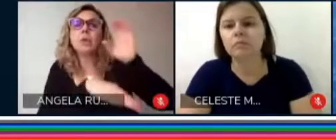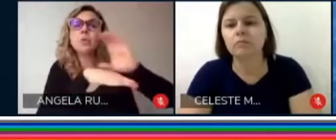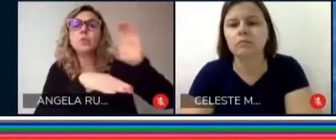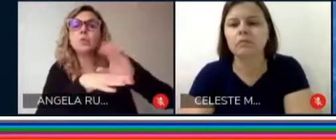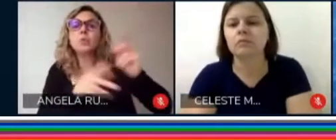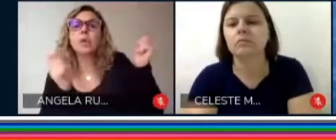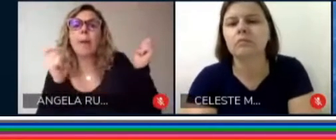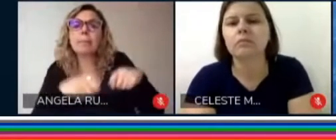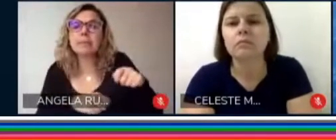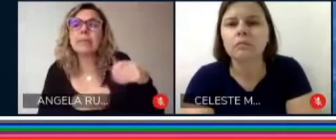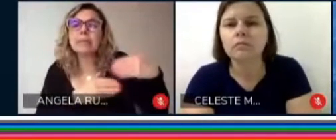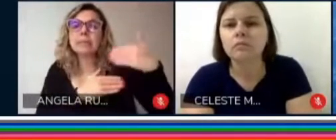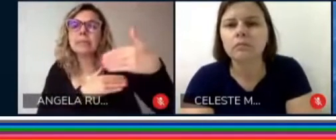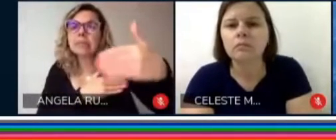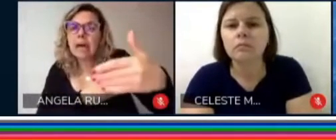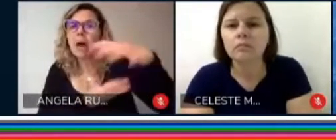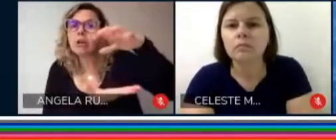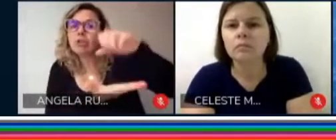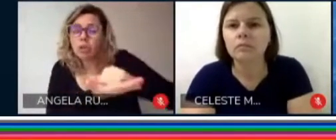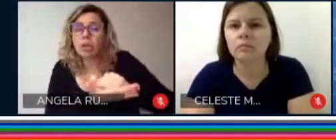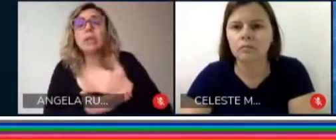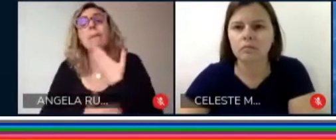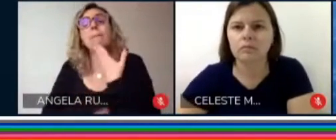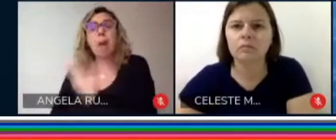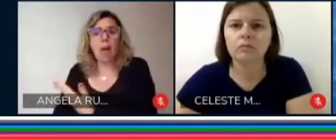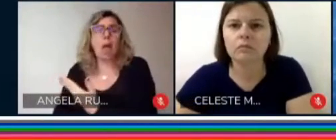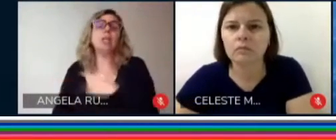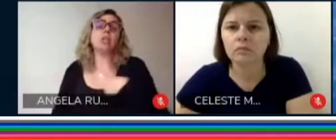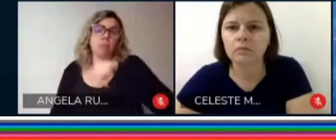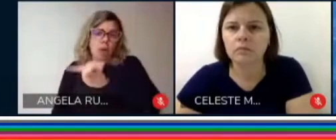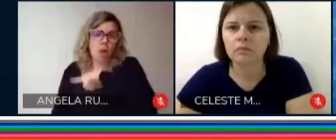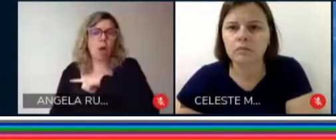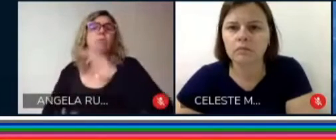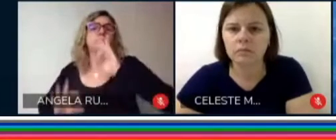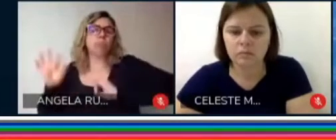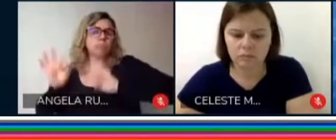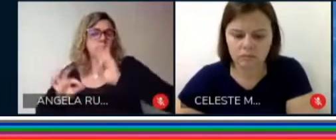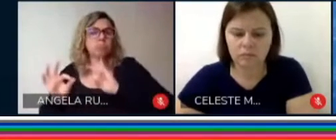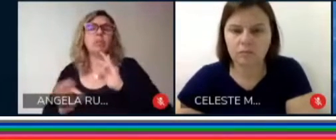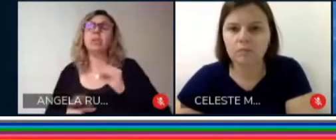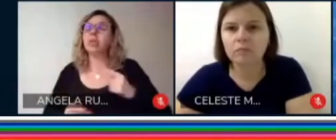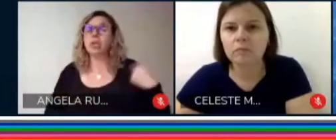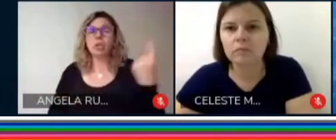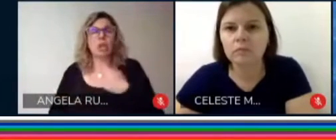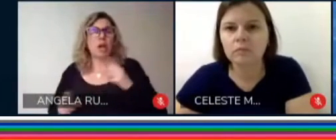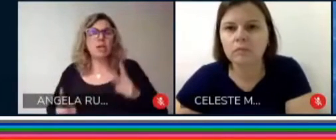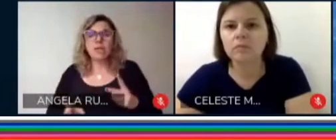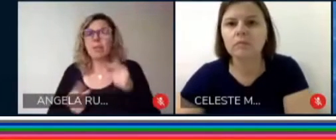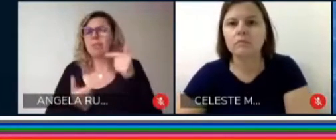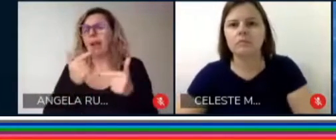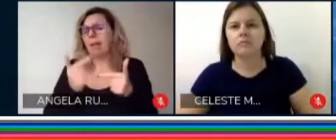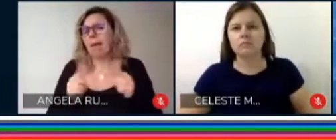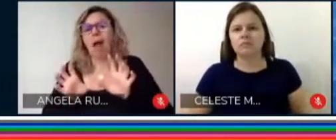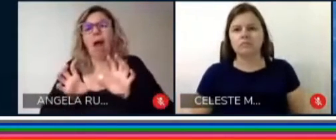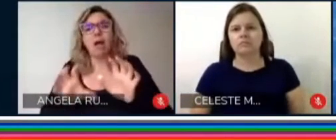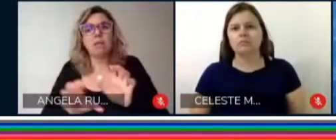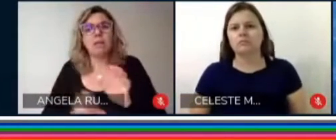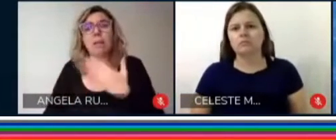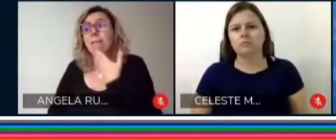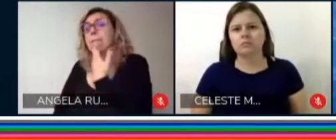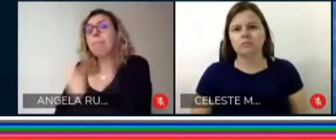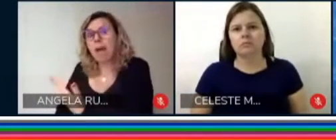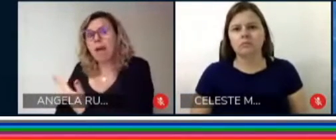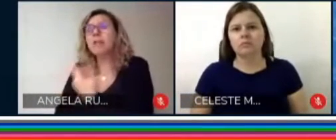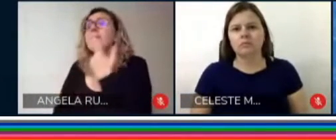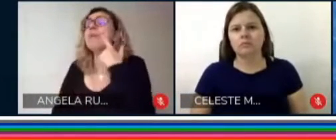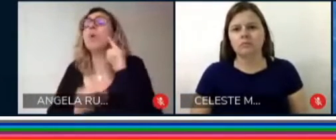capacitação prevista nas nossas agendas, solicitem. A gente sempre trabalha assim, a partir das solicitações, da